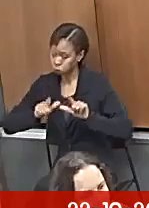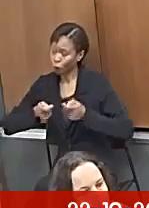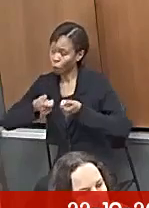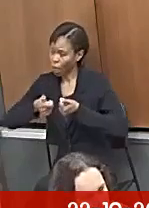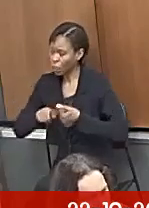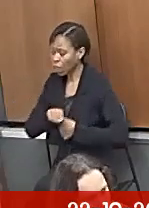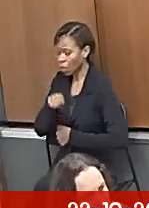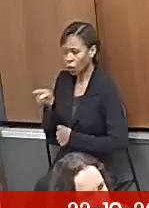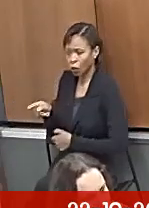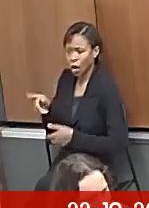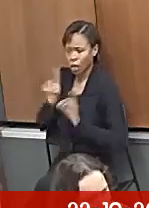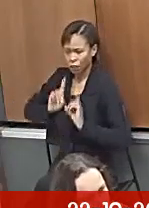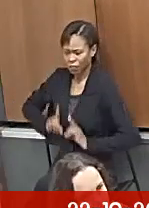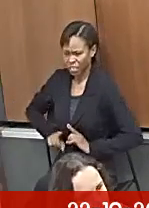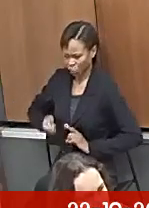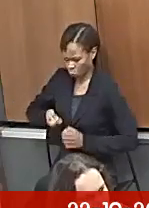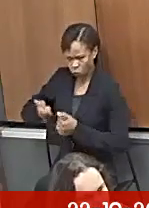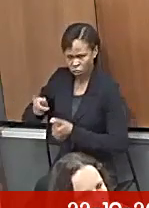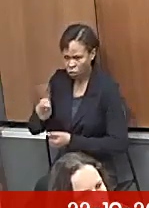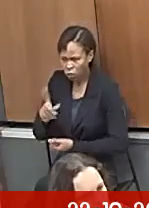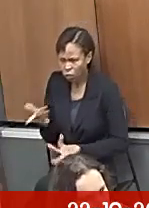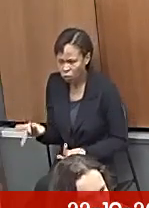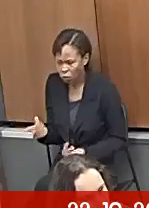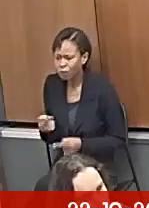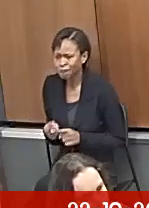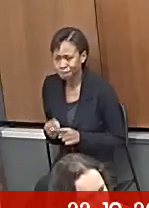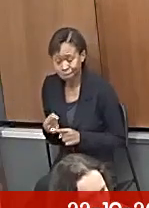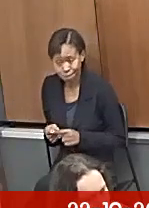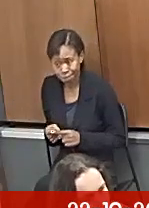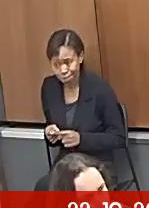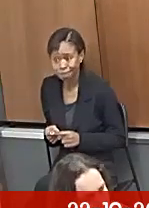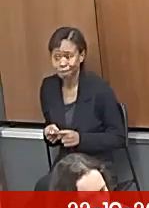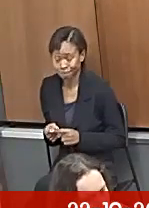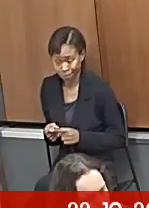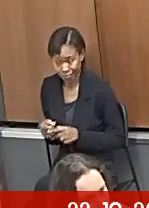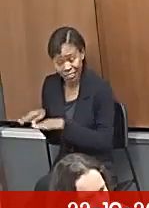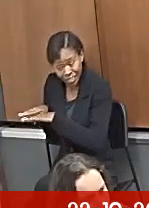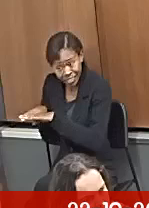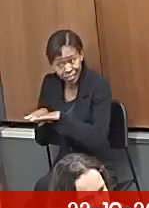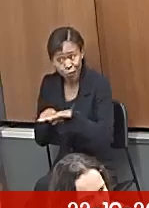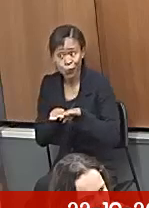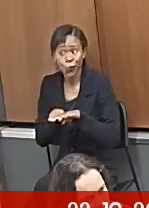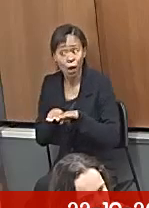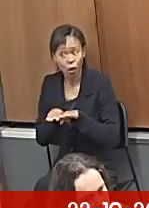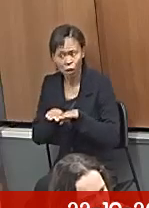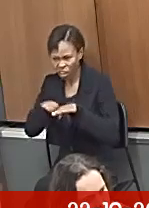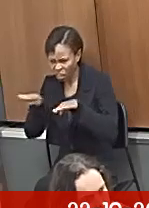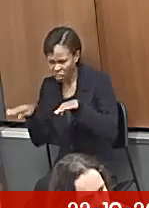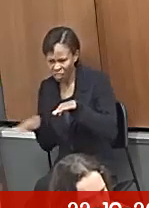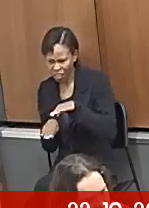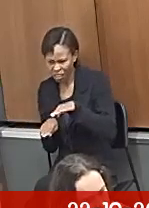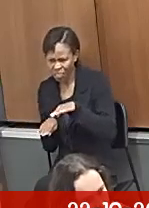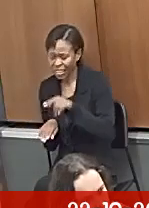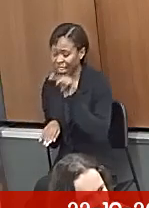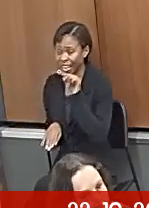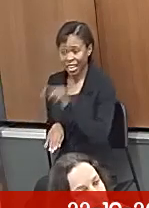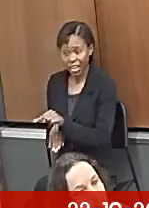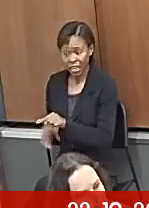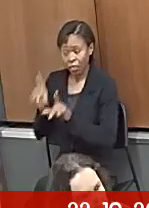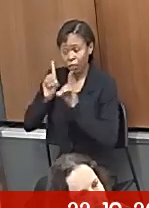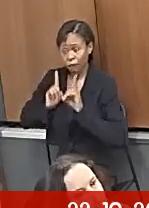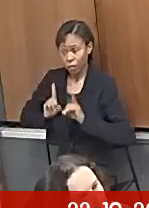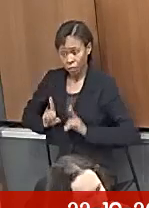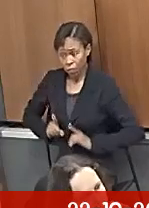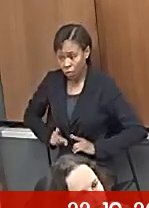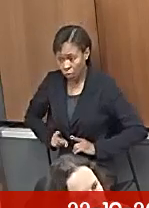Adiasse o boletim de todo mundo. Agora, soltar de todo mundo e não soltar dele, além da deficiência que ele já tem, ele está